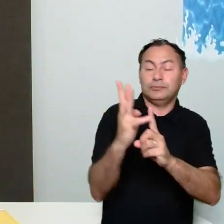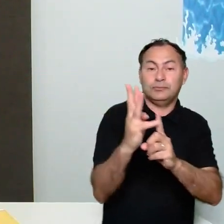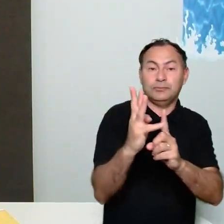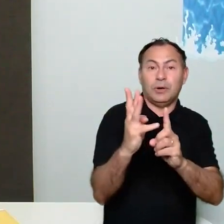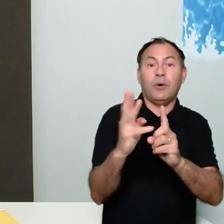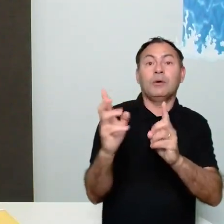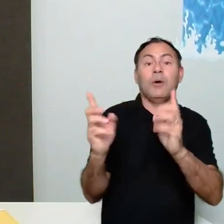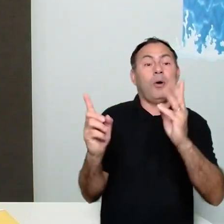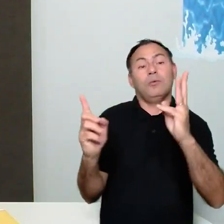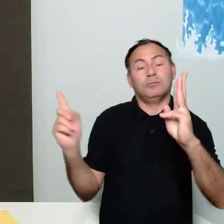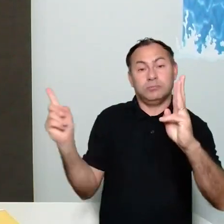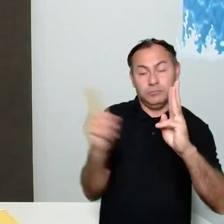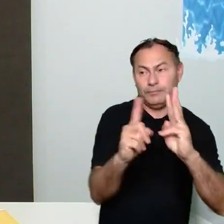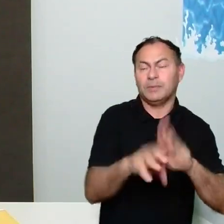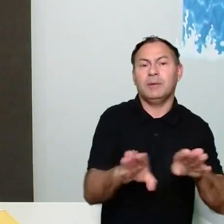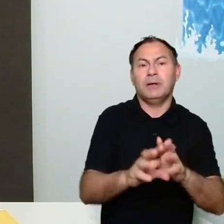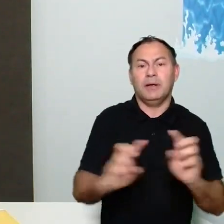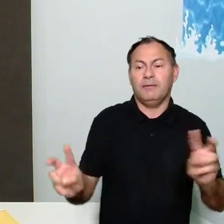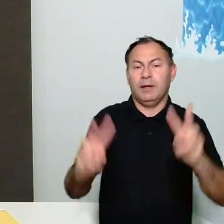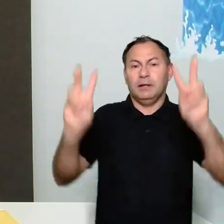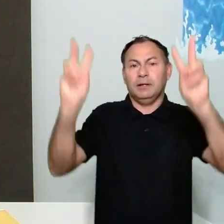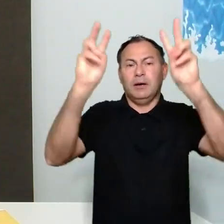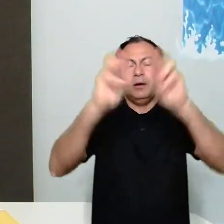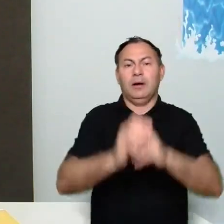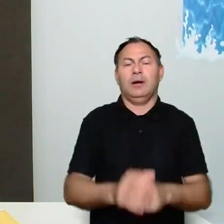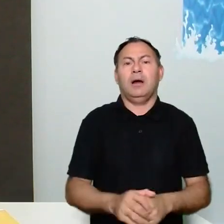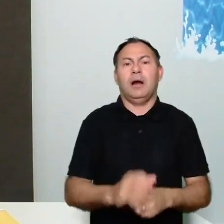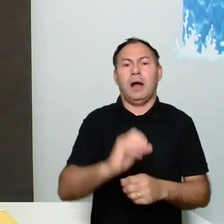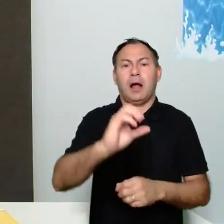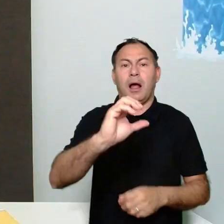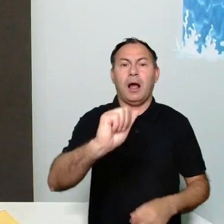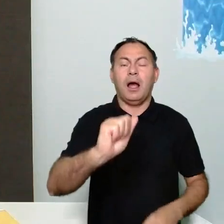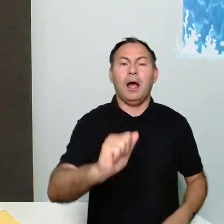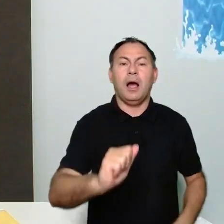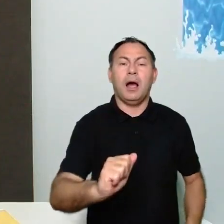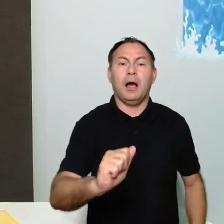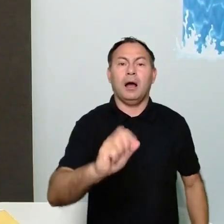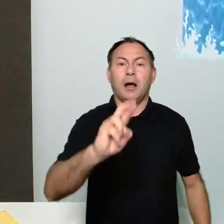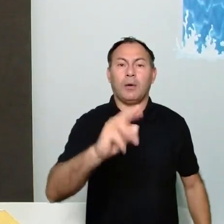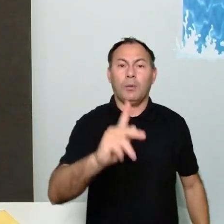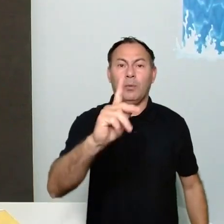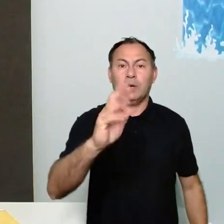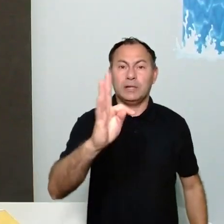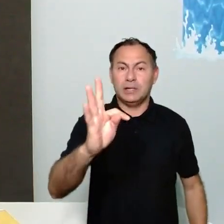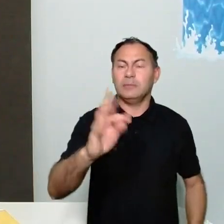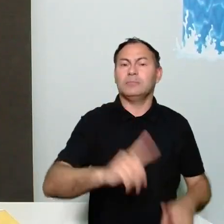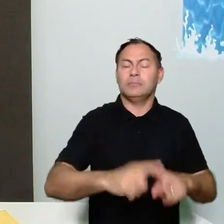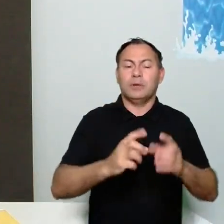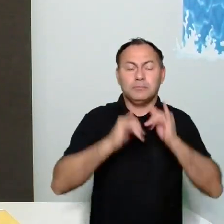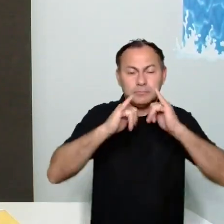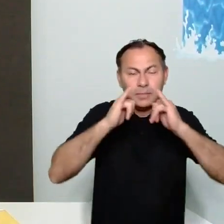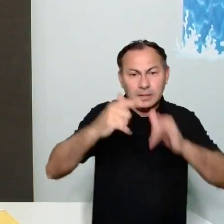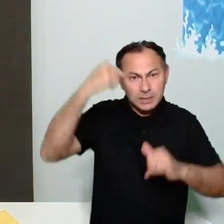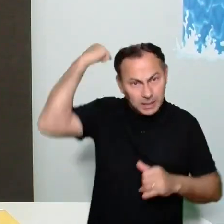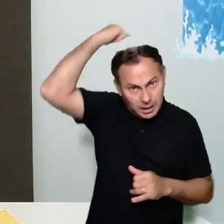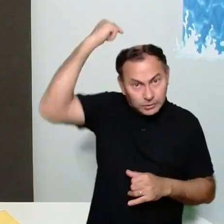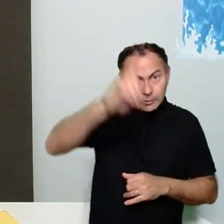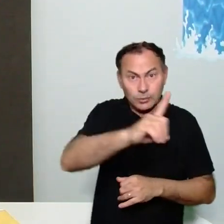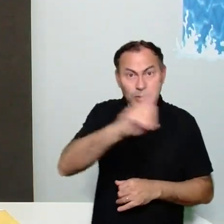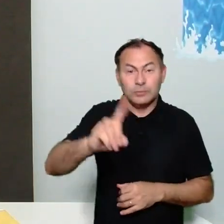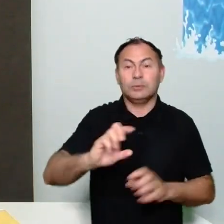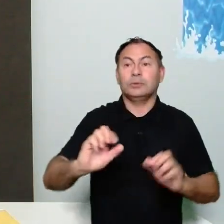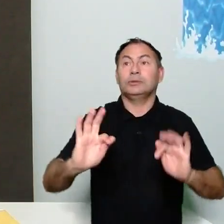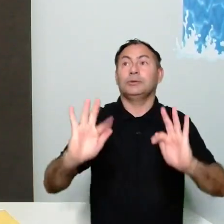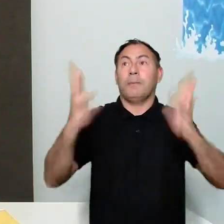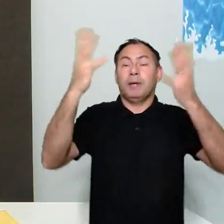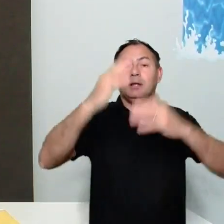o bem-aventurado Carlo Acutis, padroeiro da informática, que será proclamado santo